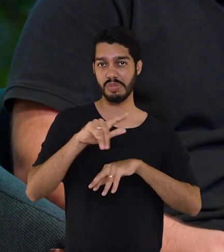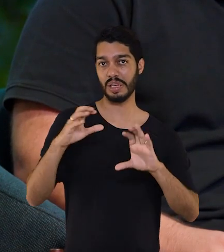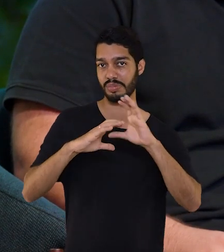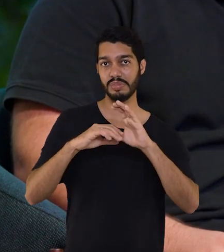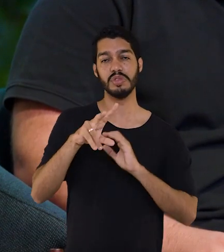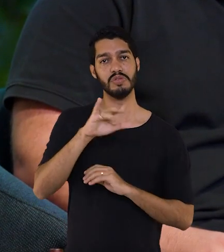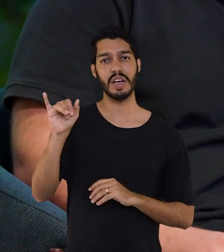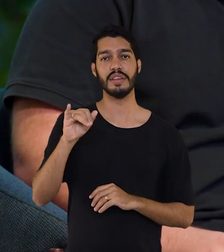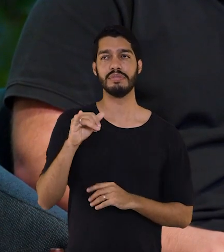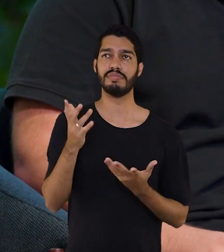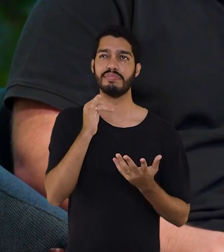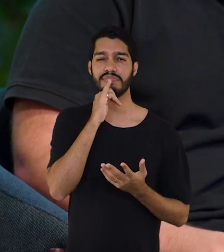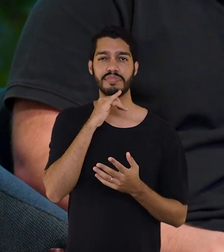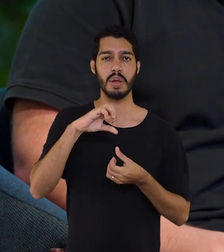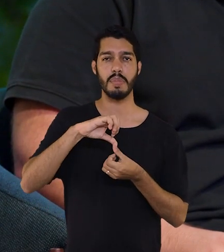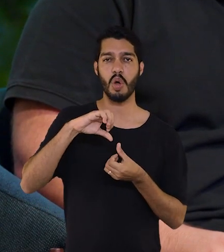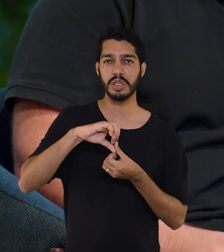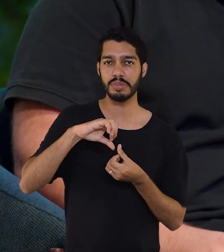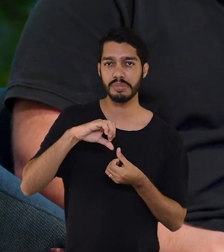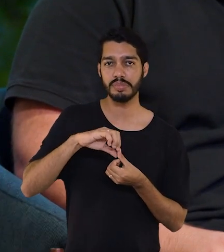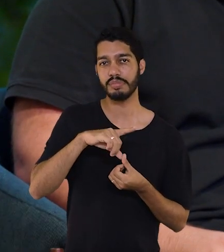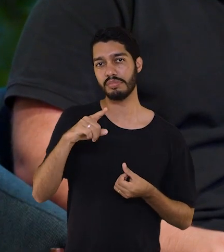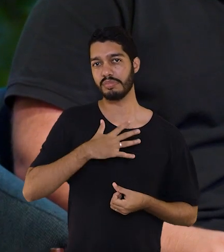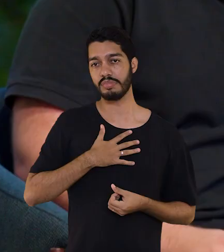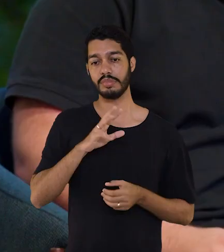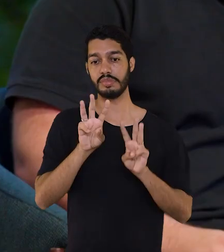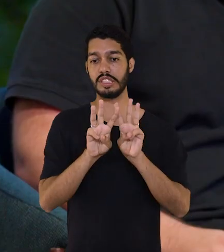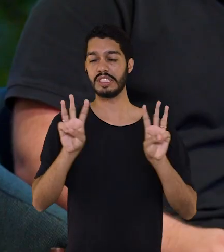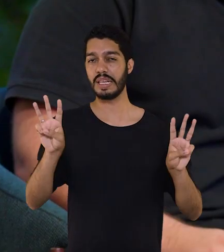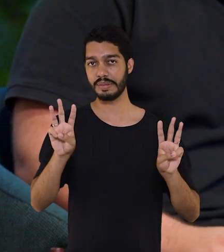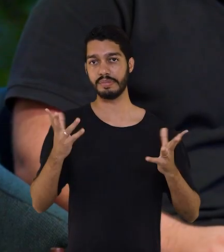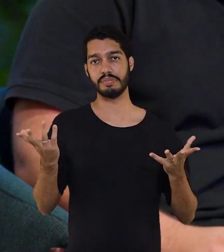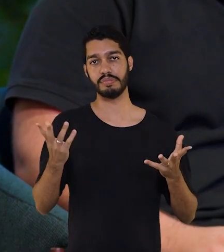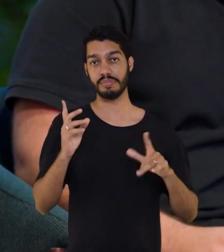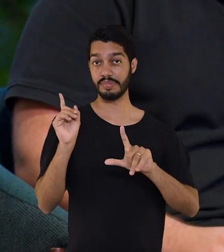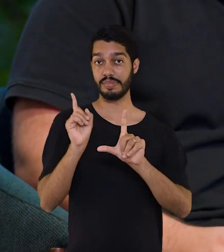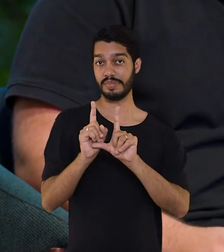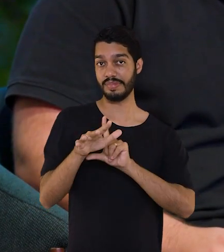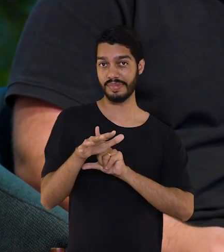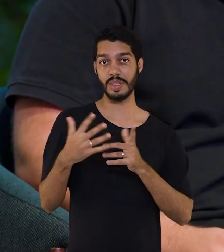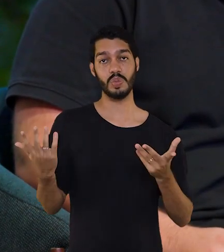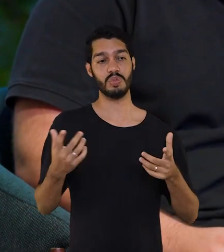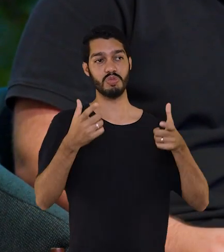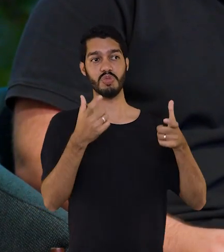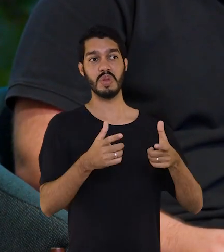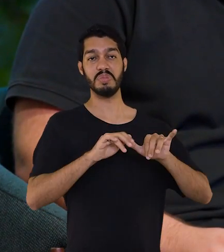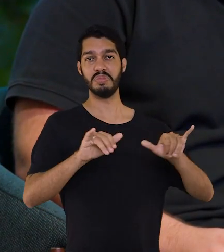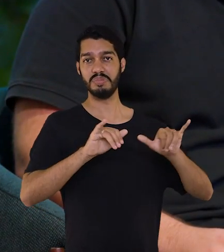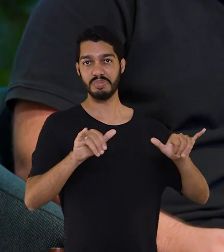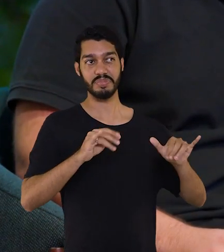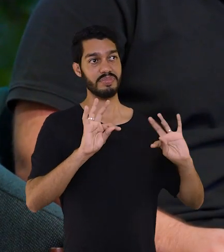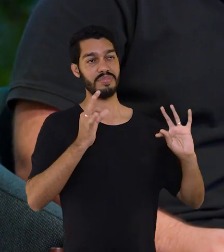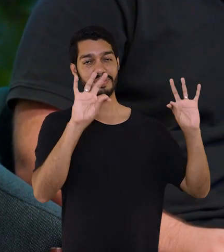principais redes e canais de comunicação. Então, pode ser um blog que vocês gostam, de um site de algum influencer que vocês gostam,